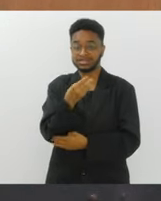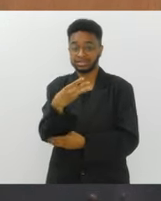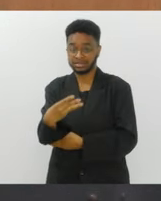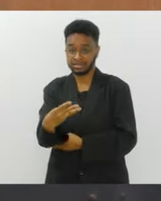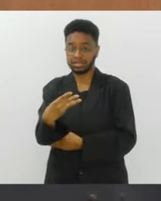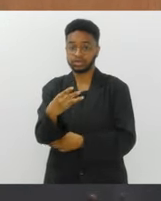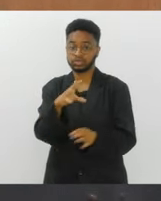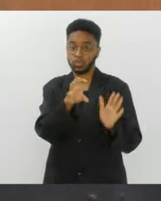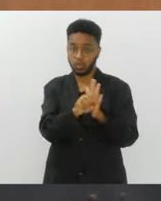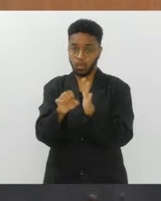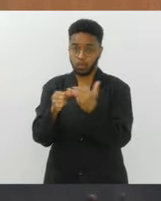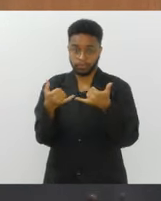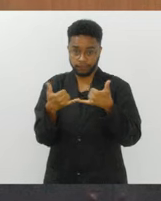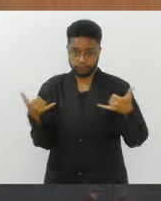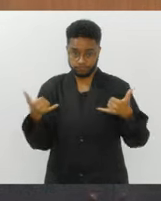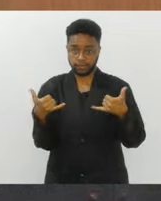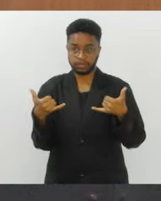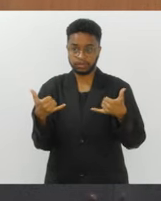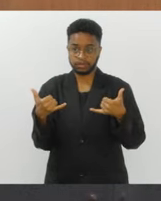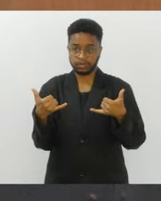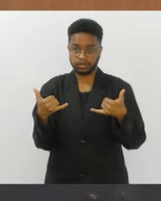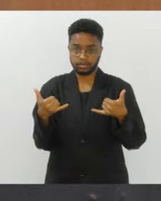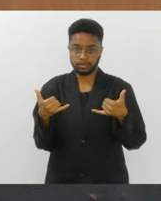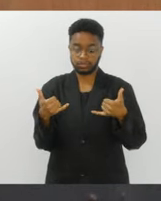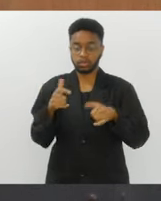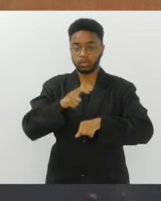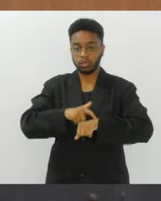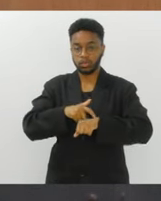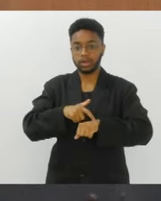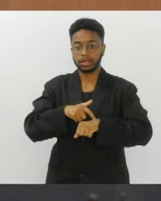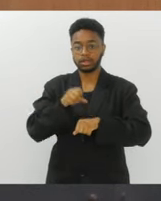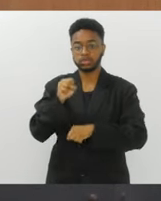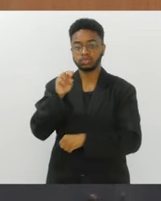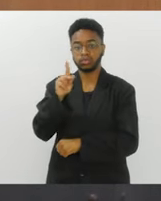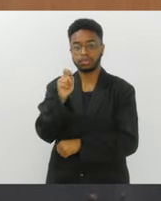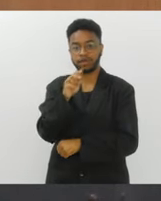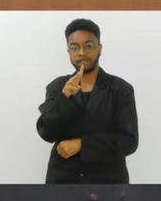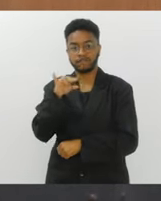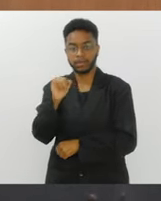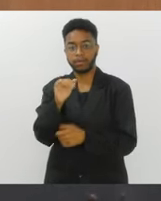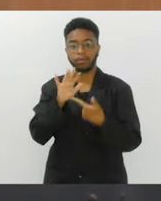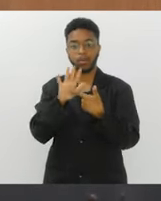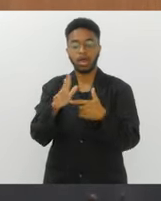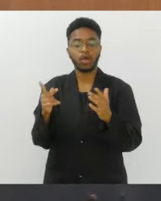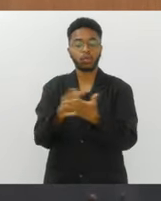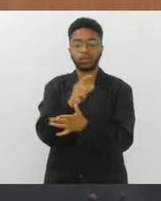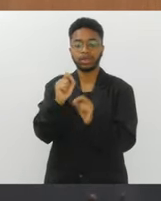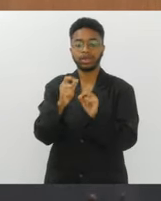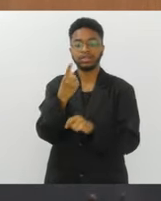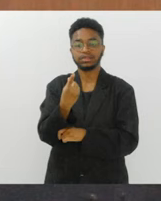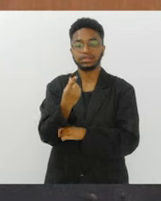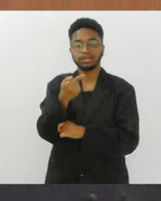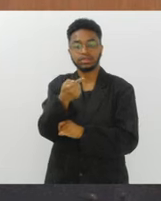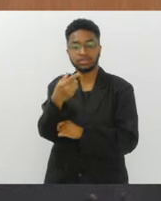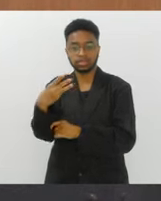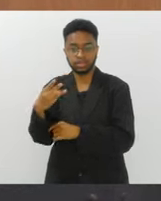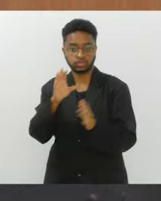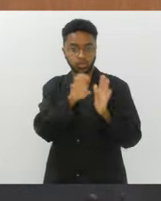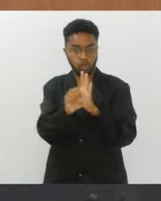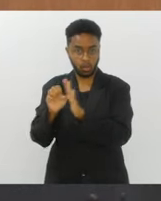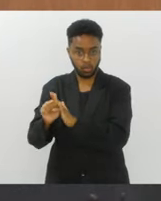63 furtos de cabo, quando a Supervia anunciou para a mídia que foram registrados, que foram ocorridos 173 furtos de cabo. Então